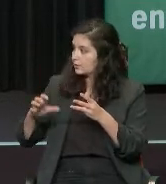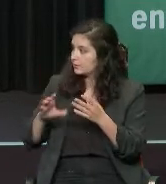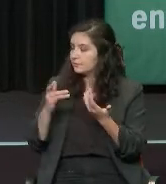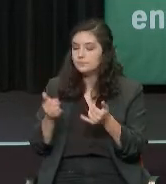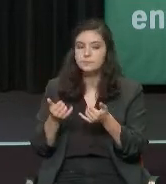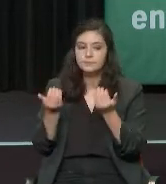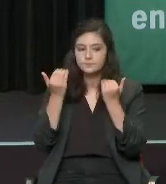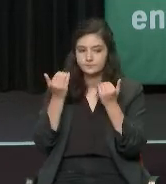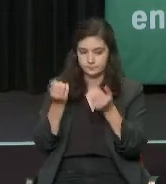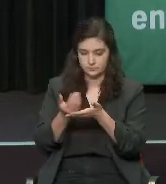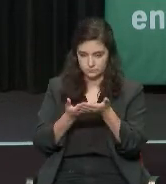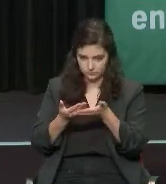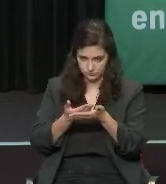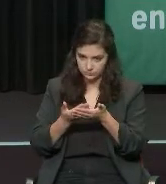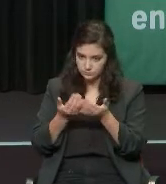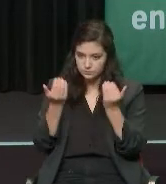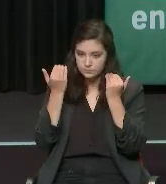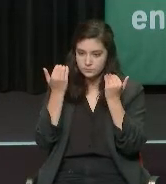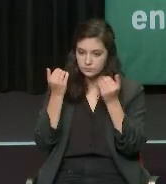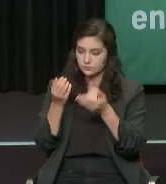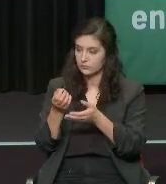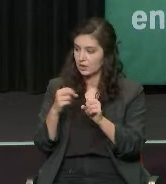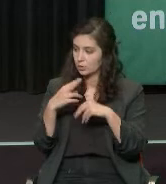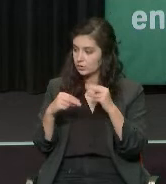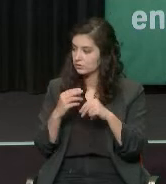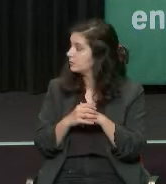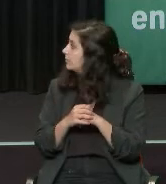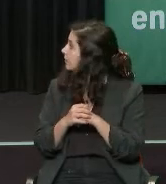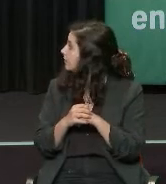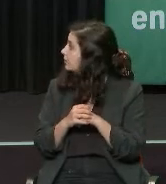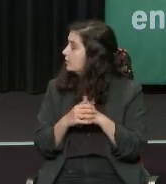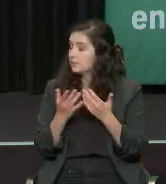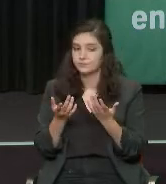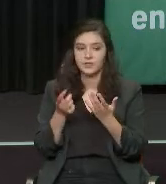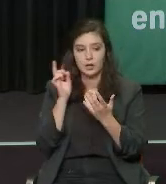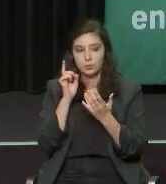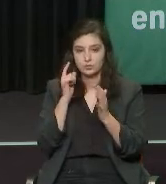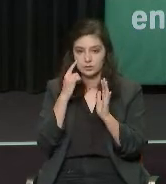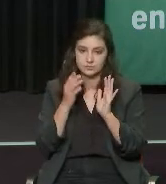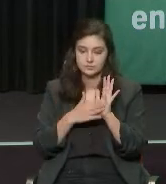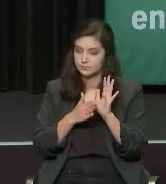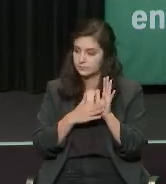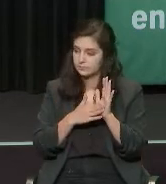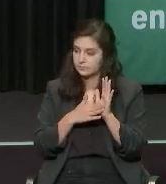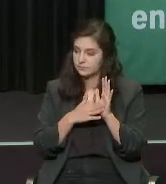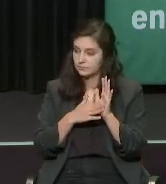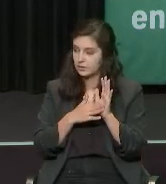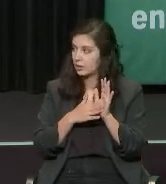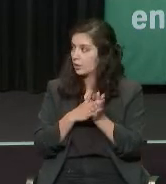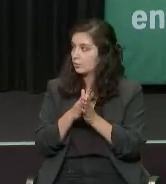informação atualizada com níveis de detalhes diferenciados. Bom, não quero mais referir, e eu aproveito aqui o